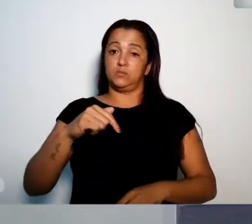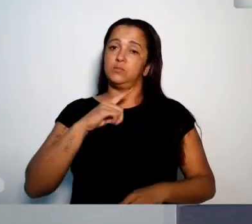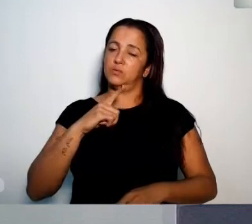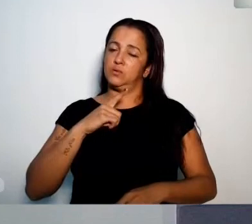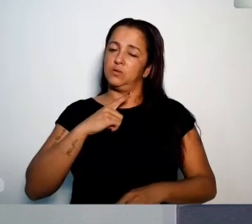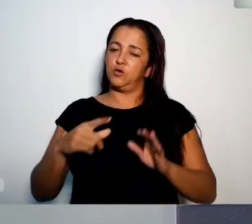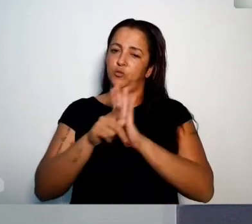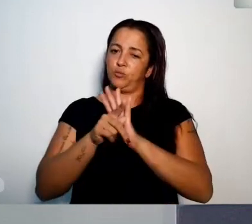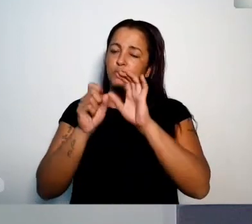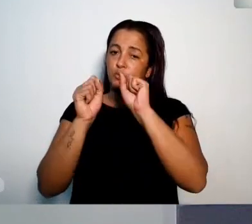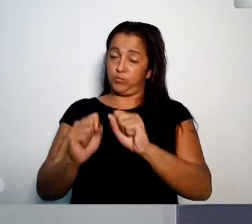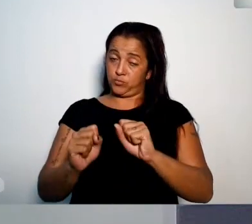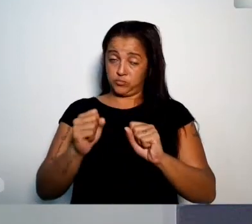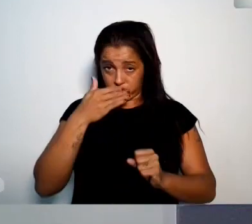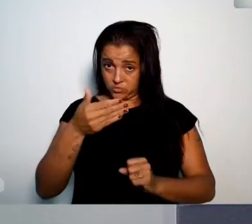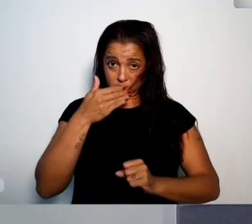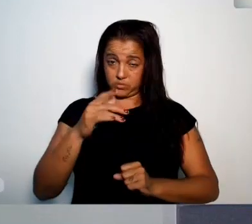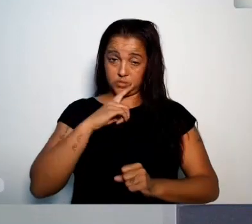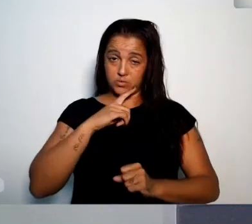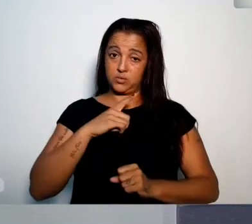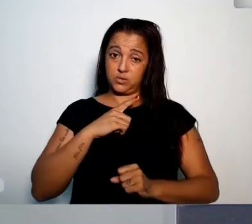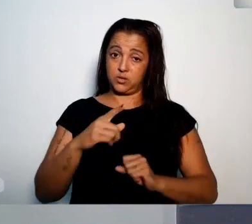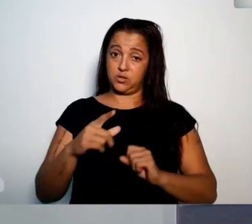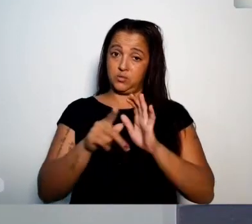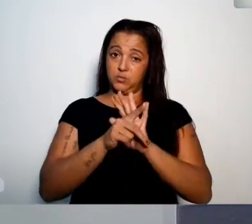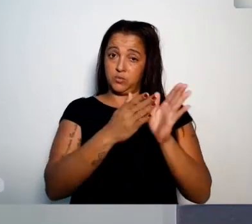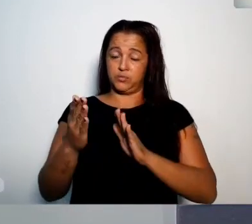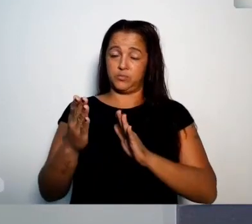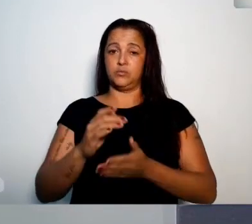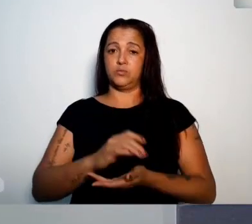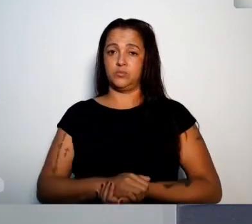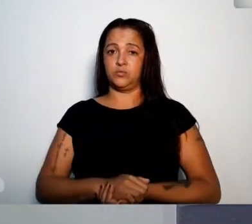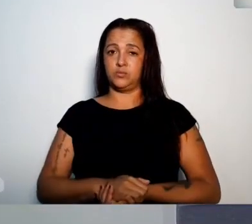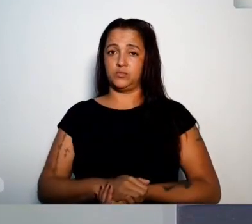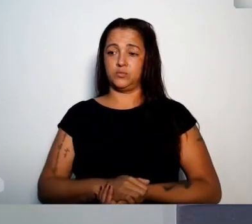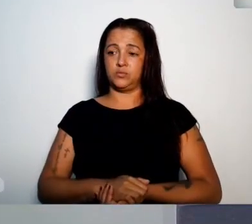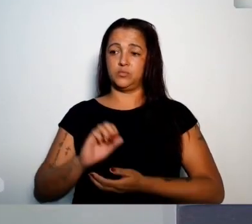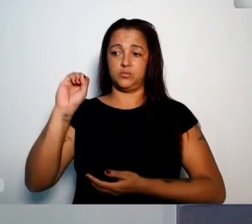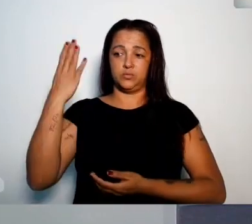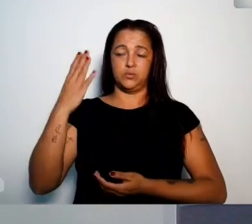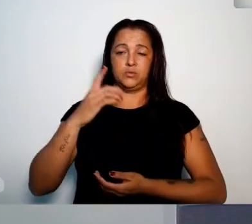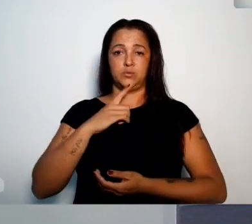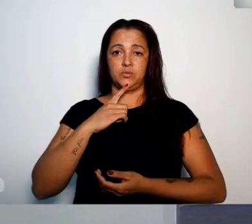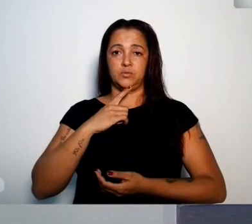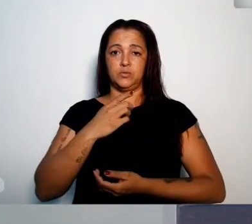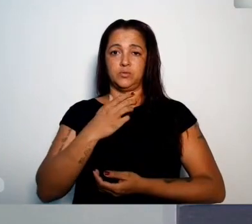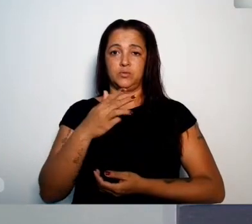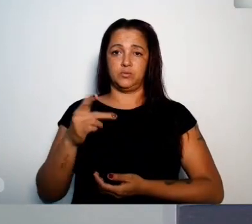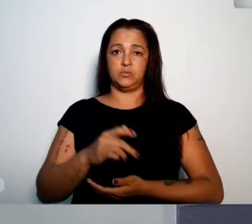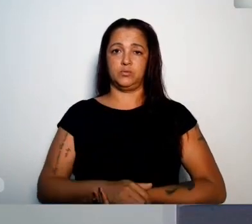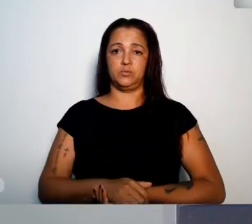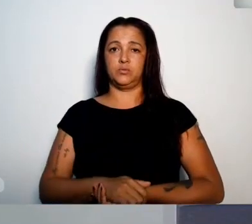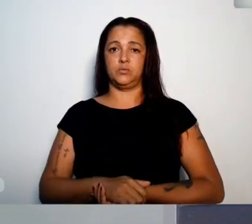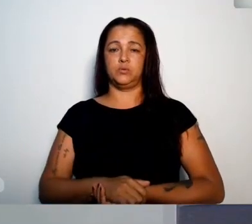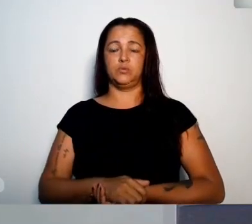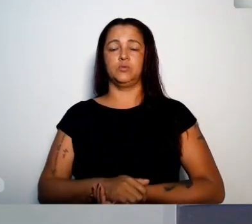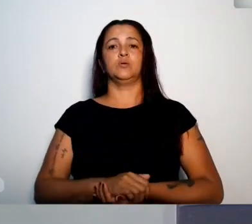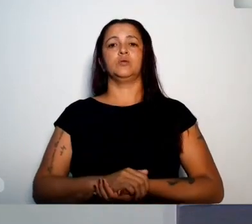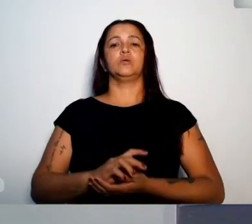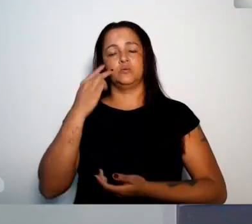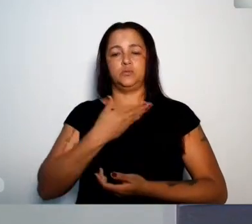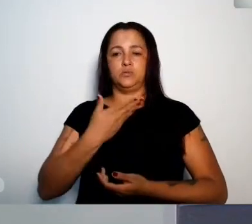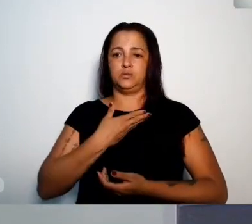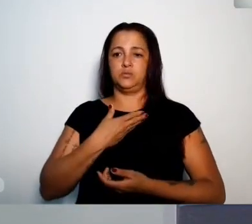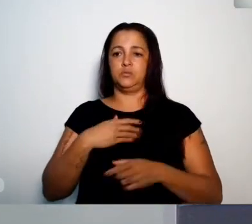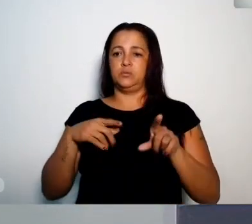e vi acontecer e agradecer a todos os colegas vereadores, porque